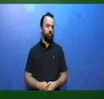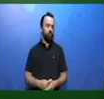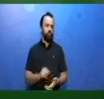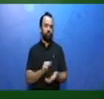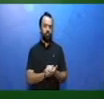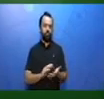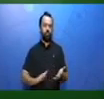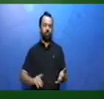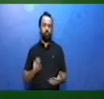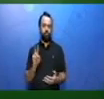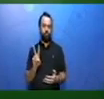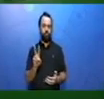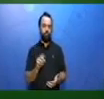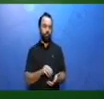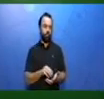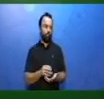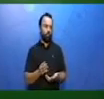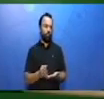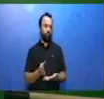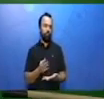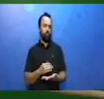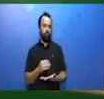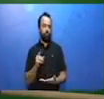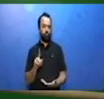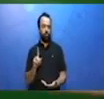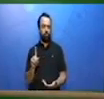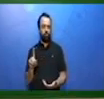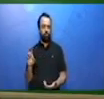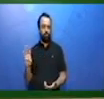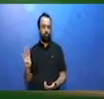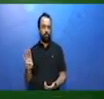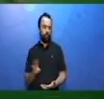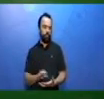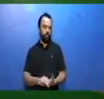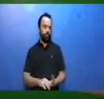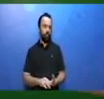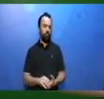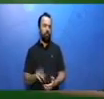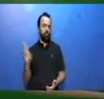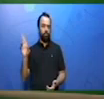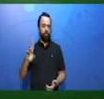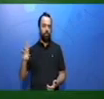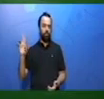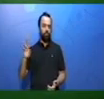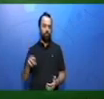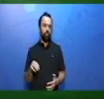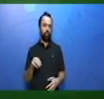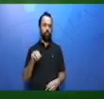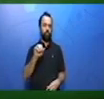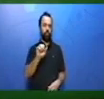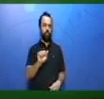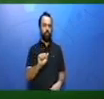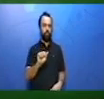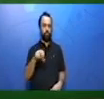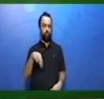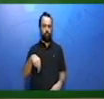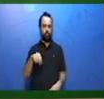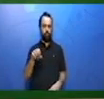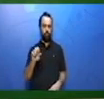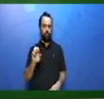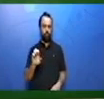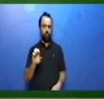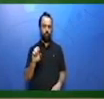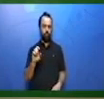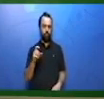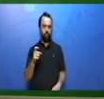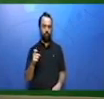A atividade 2, na página 114, nós vamos usar um anexo. Não quero que você pegue sua